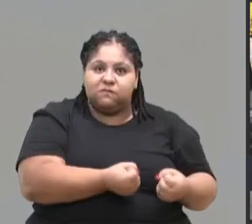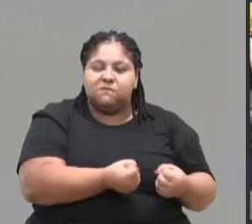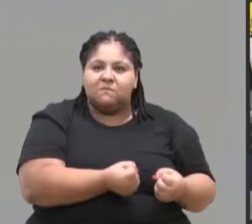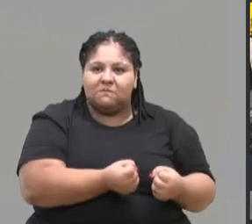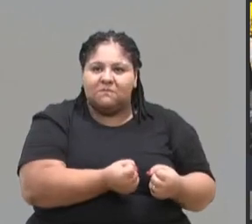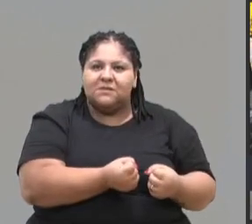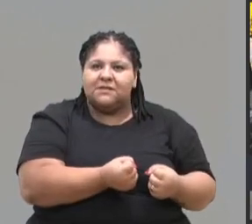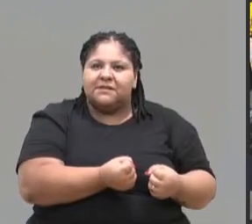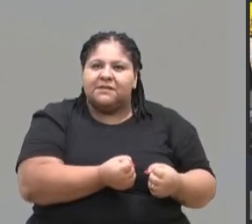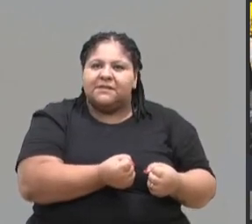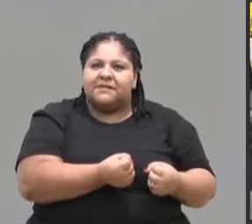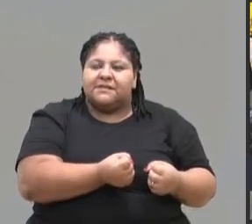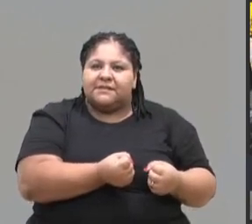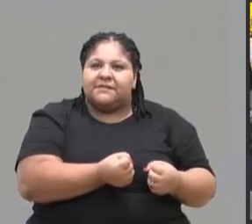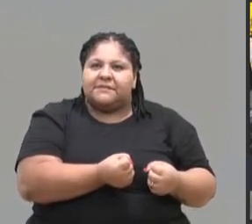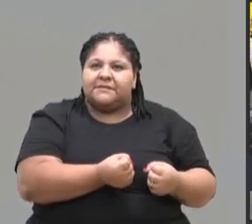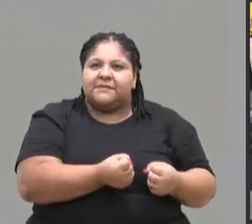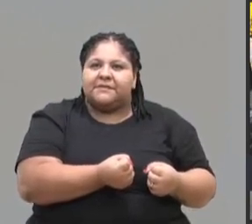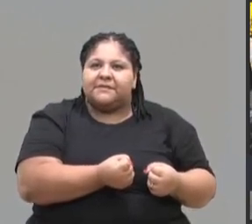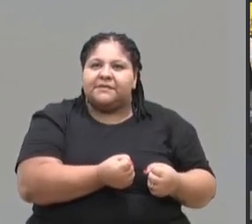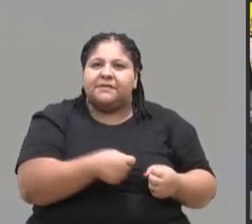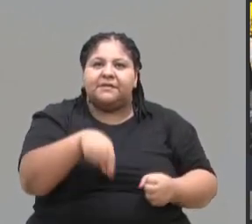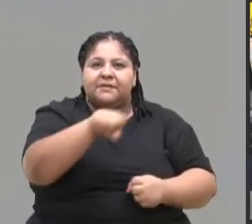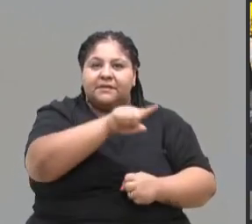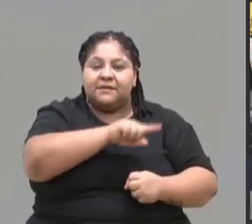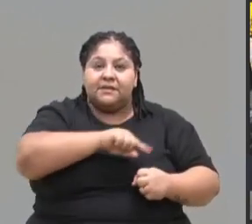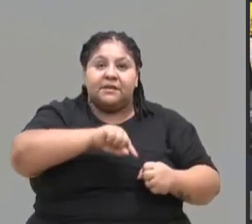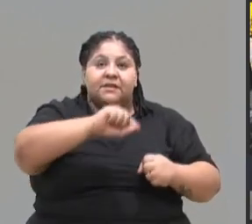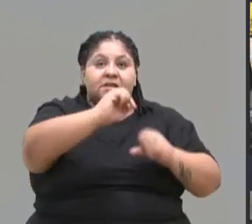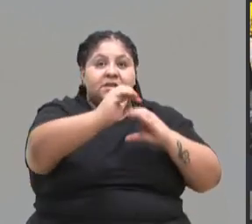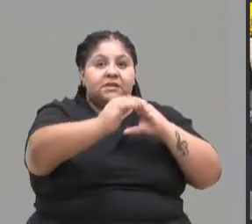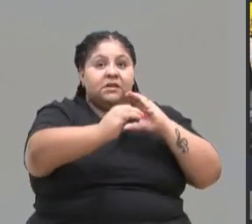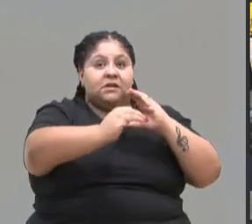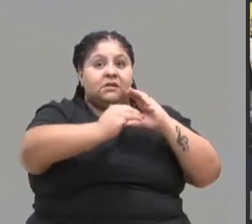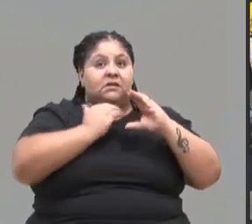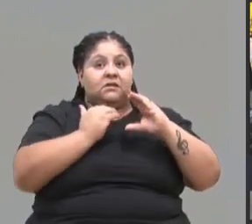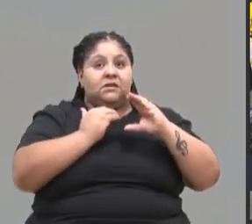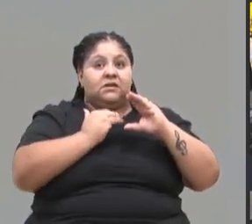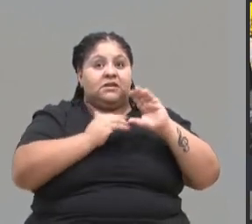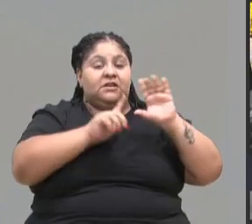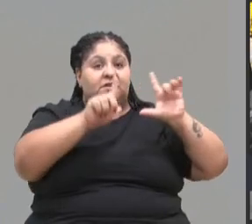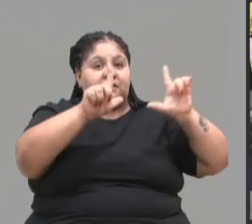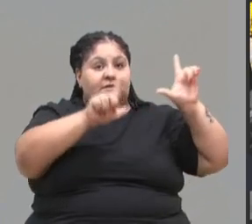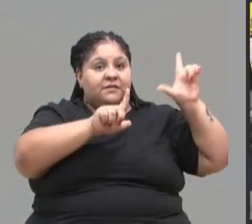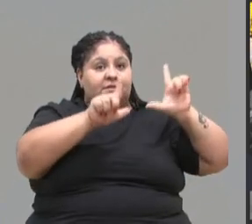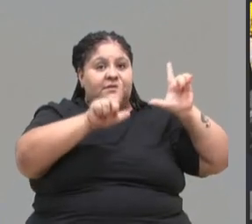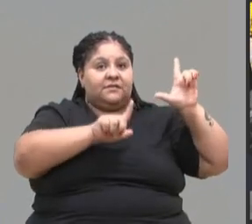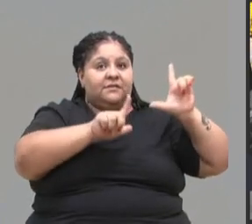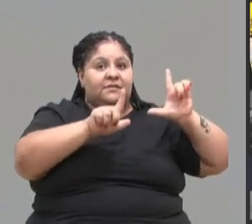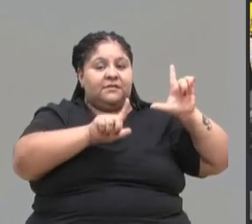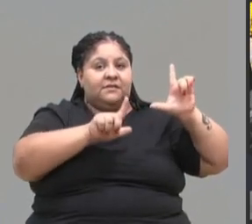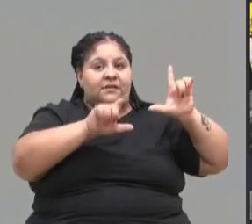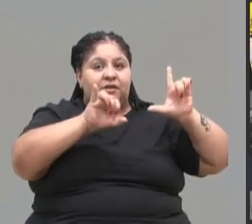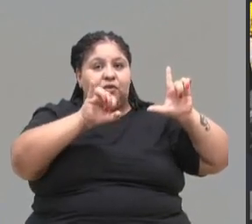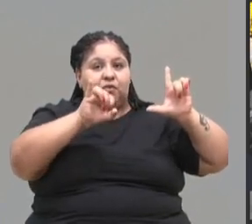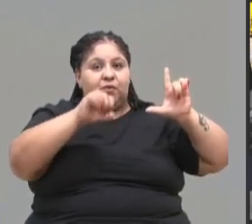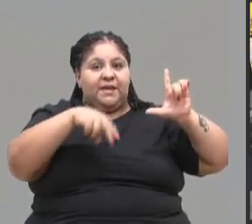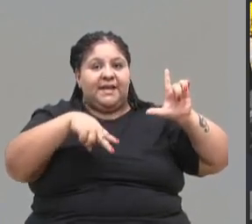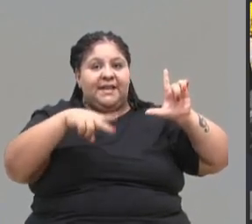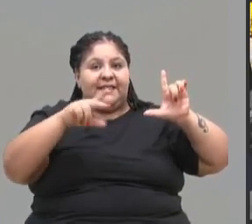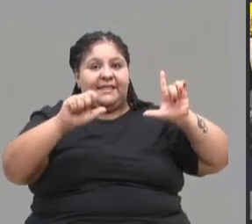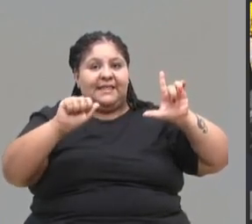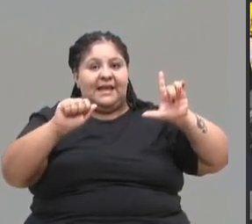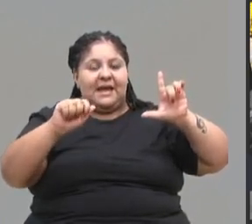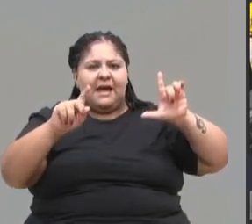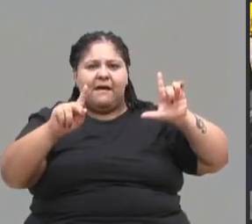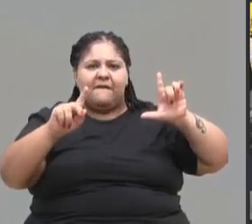Rua Visconde de Pelotas. A gente recebeu a foto do pessoal do INAVE. Tem